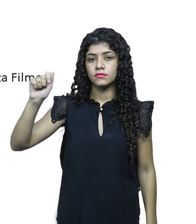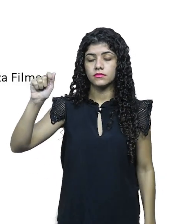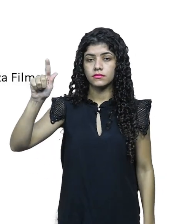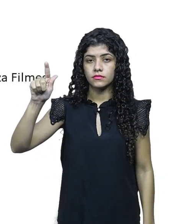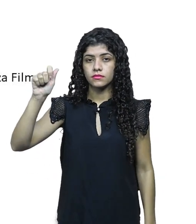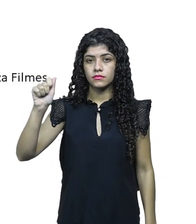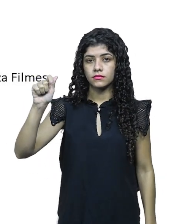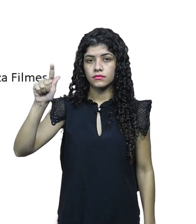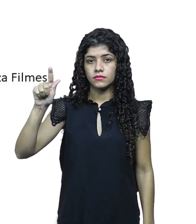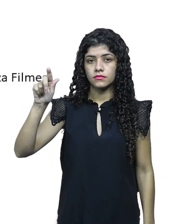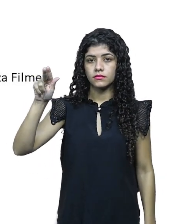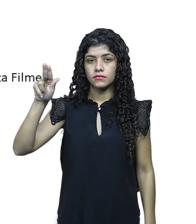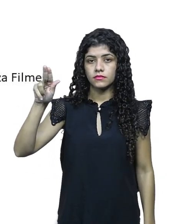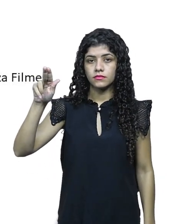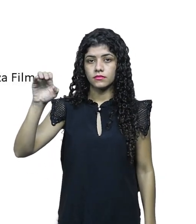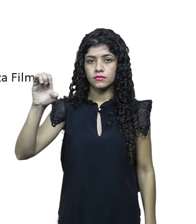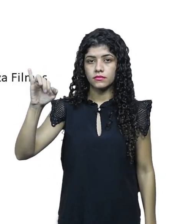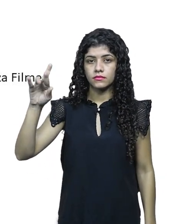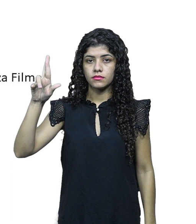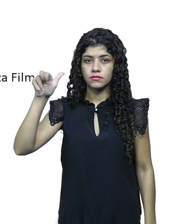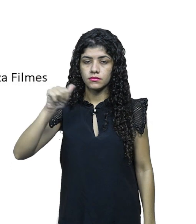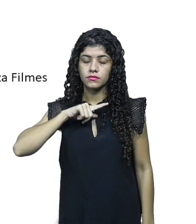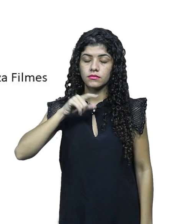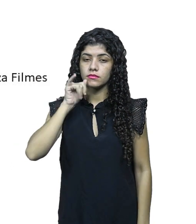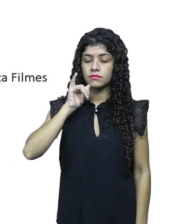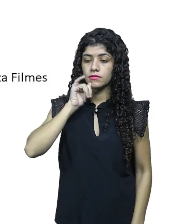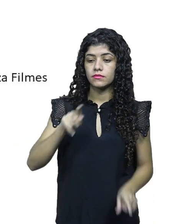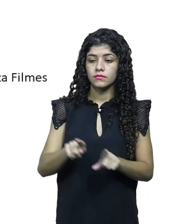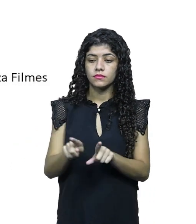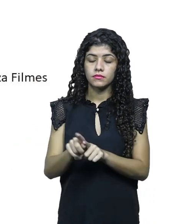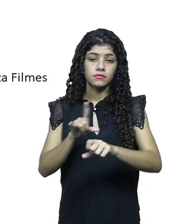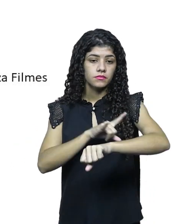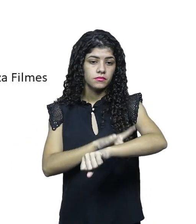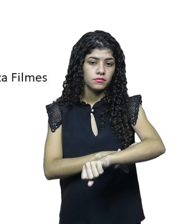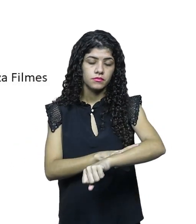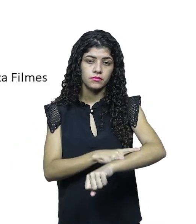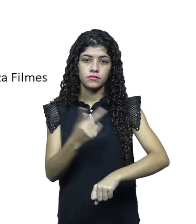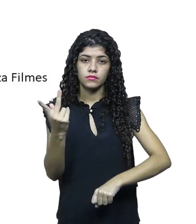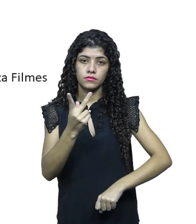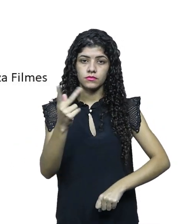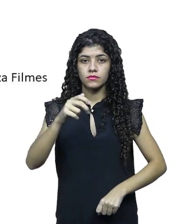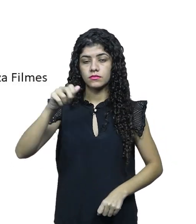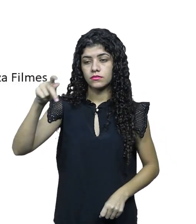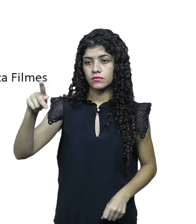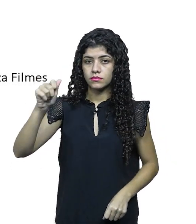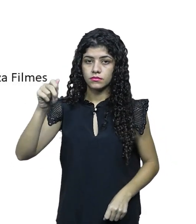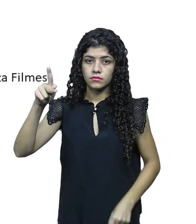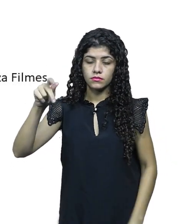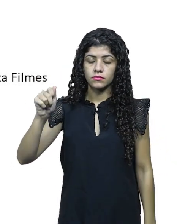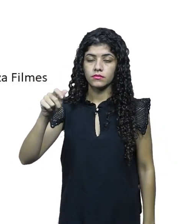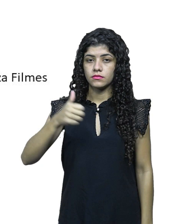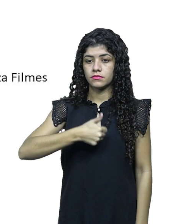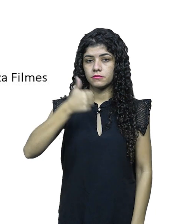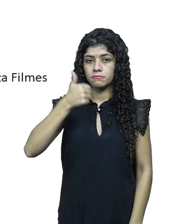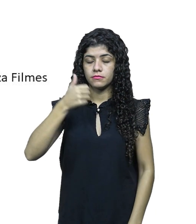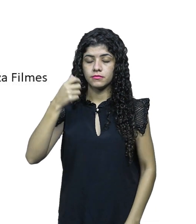Então, além desse exemplo, tem uma cena do Banheiro de Dois Papas, que é a primeira cena onde o